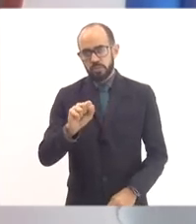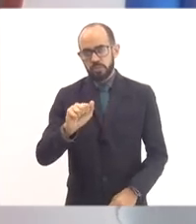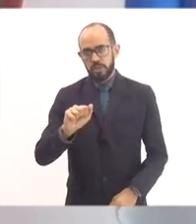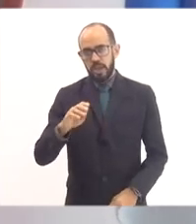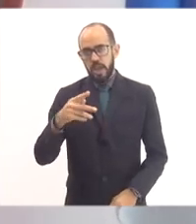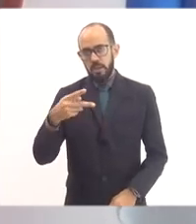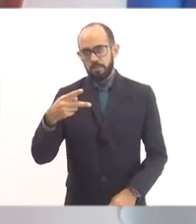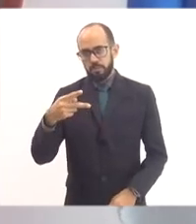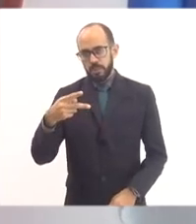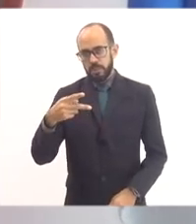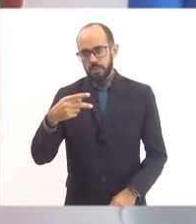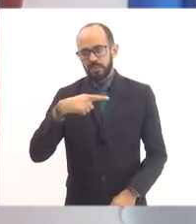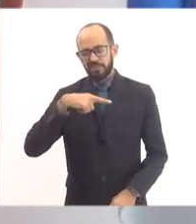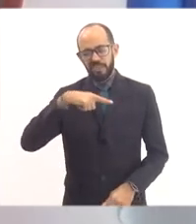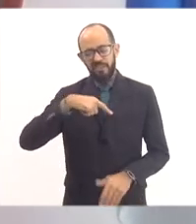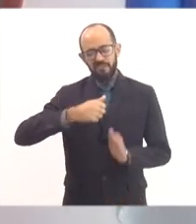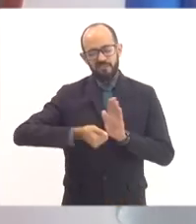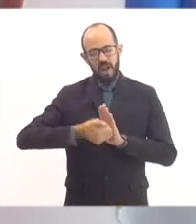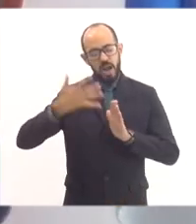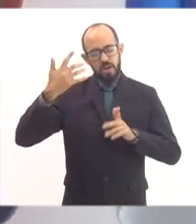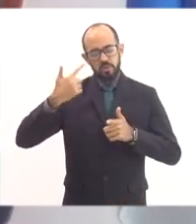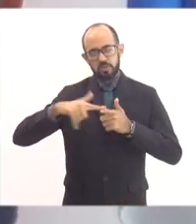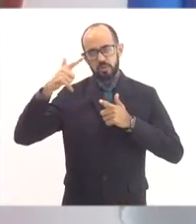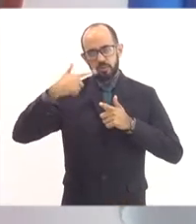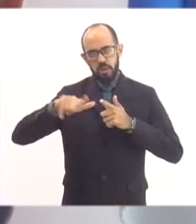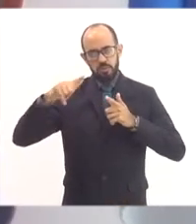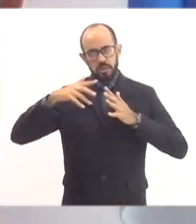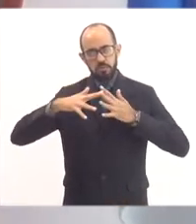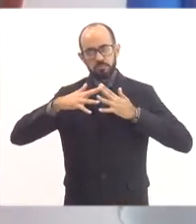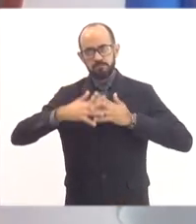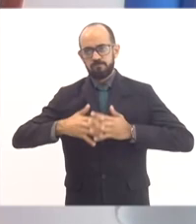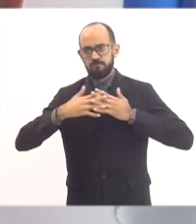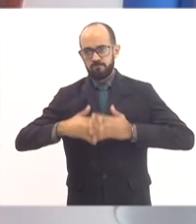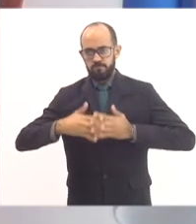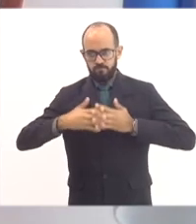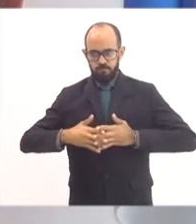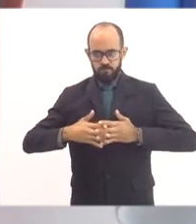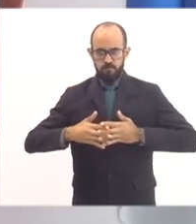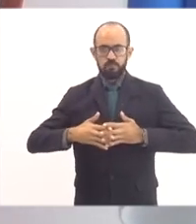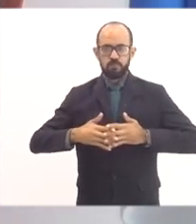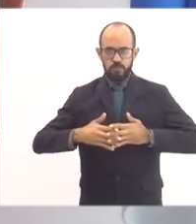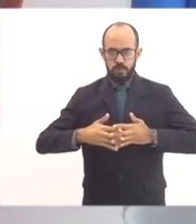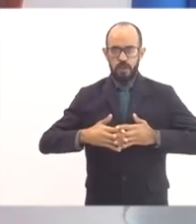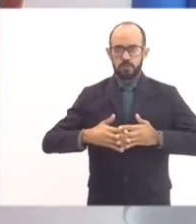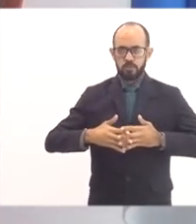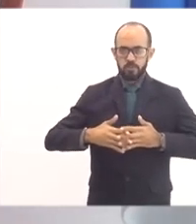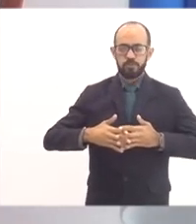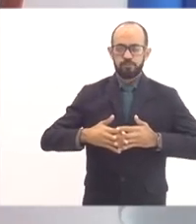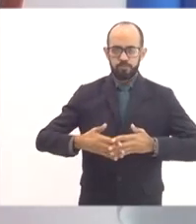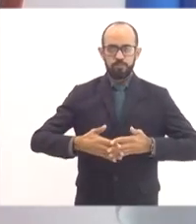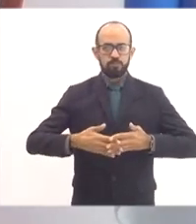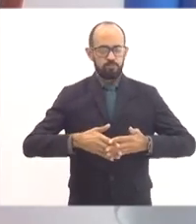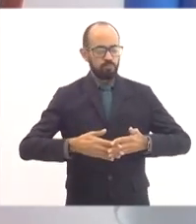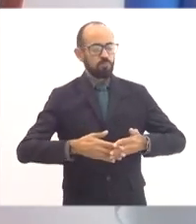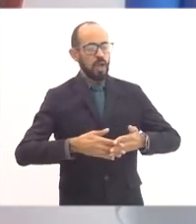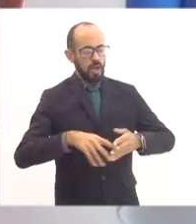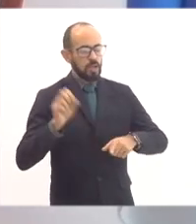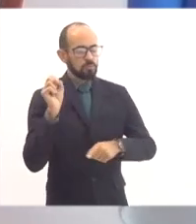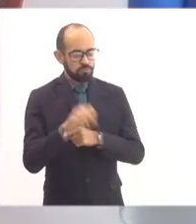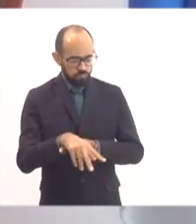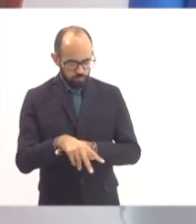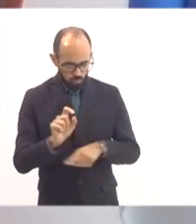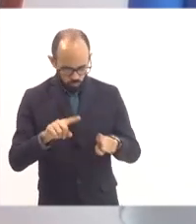barreiras. As coisas vão surgindo. É um embrólio, uma teia jurídica para o chamamento efetivo, porque, obviamente, todo mundo tenta se